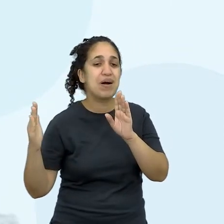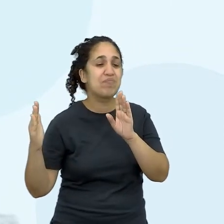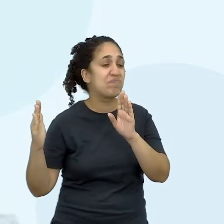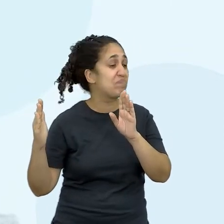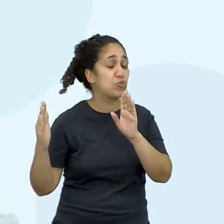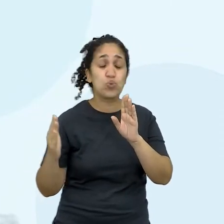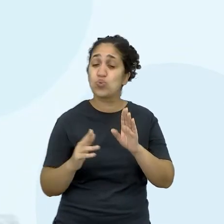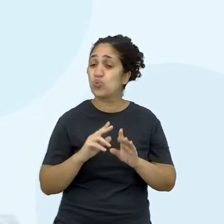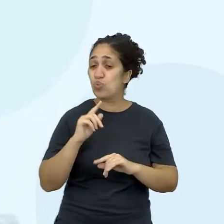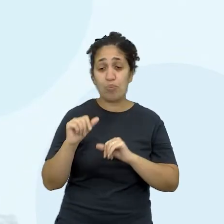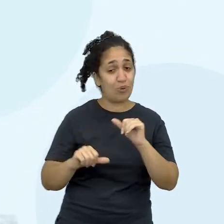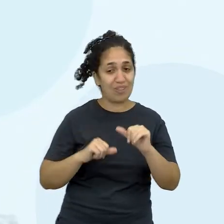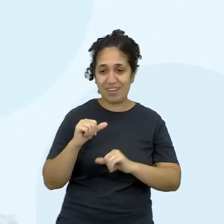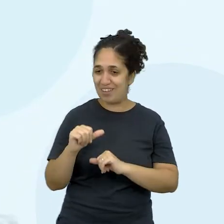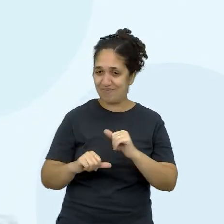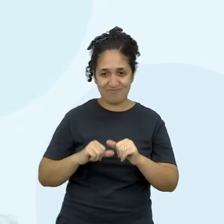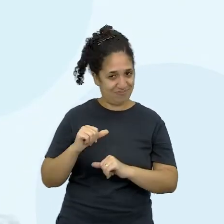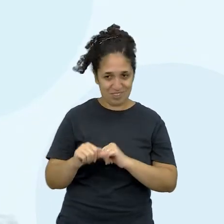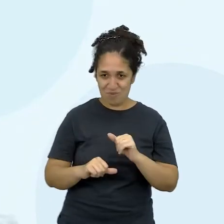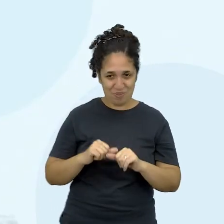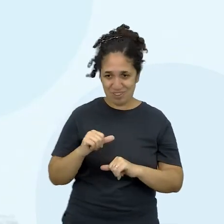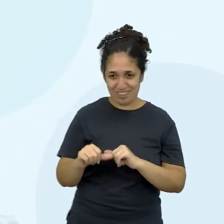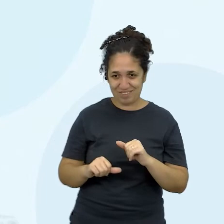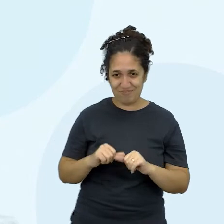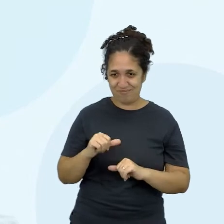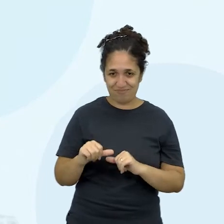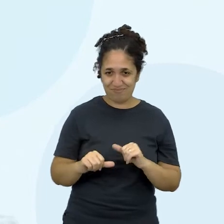muda. Não muda.